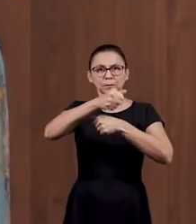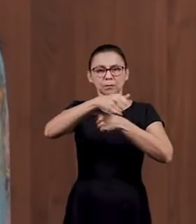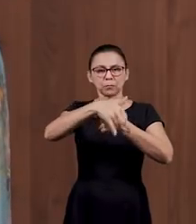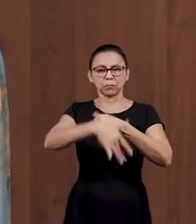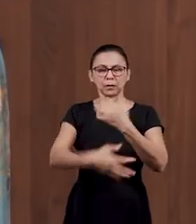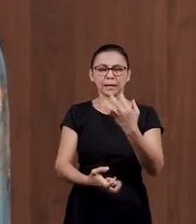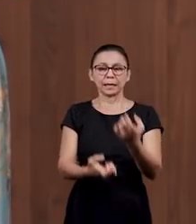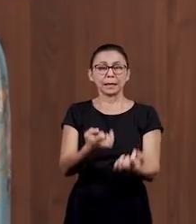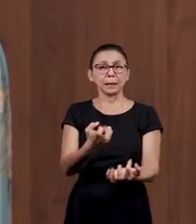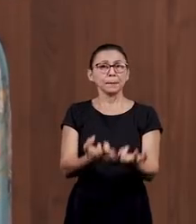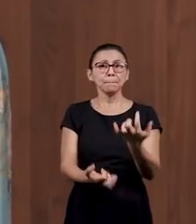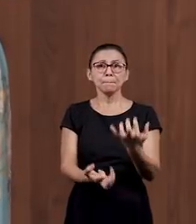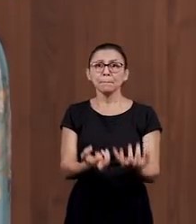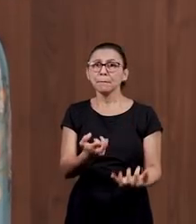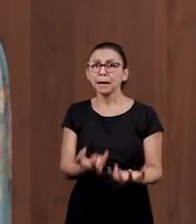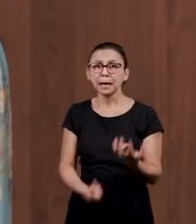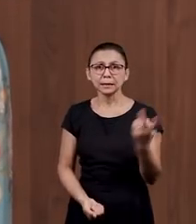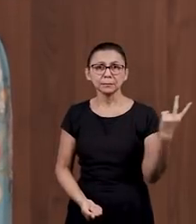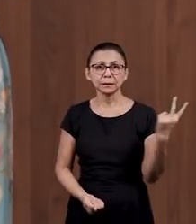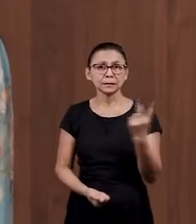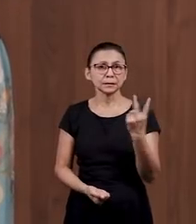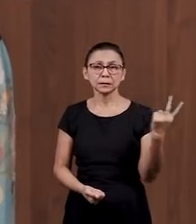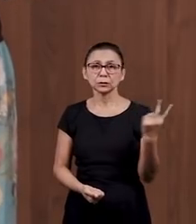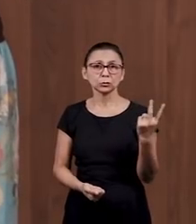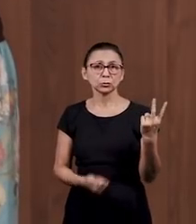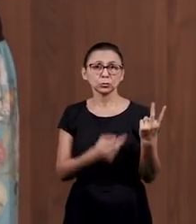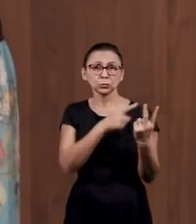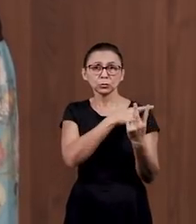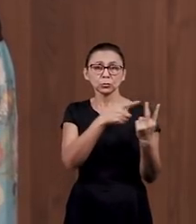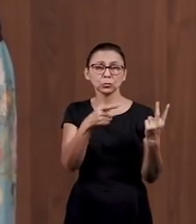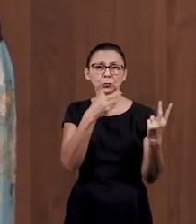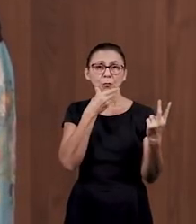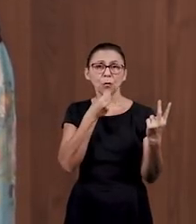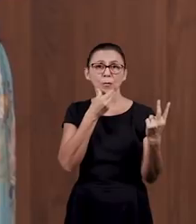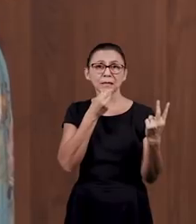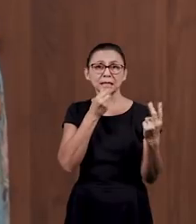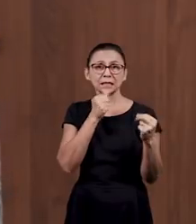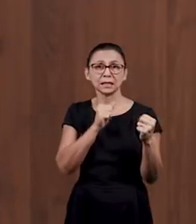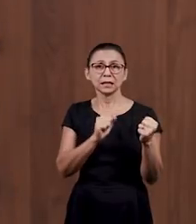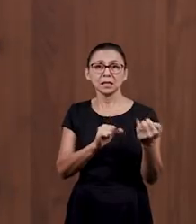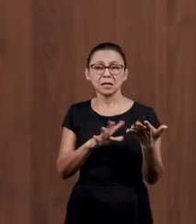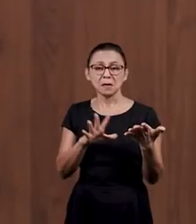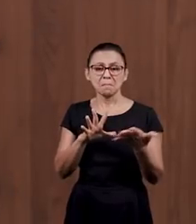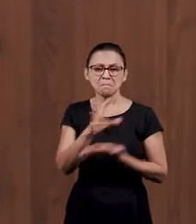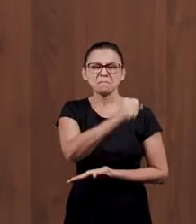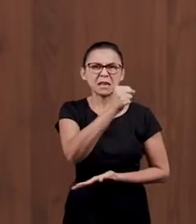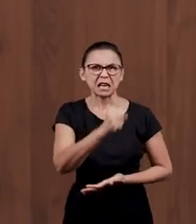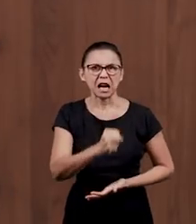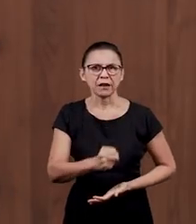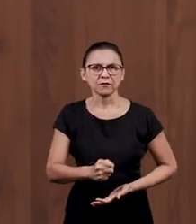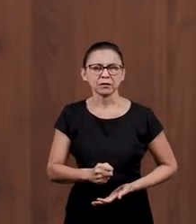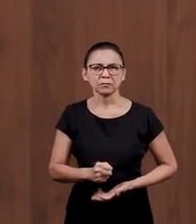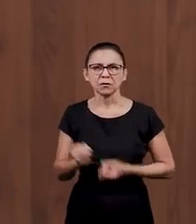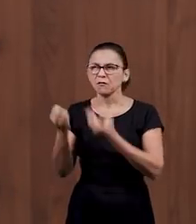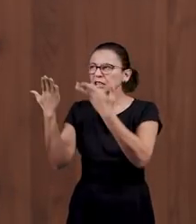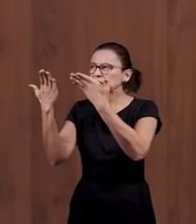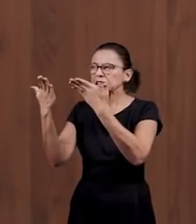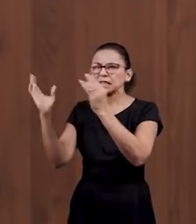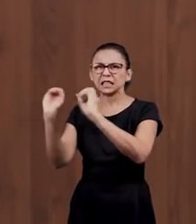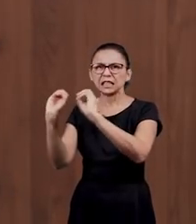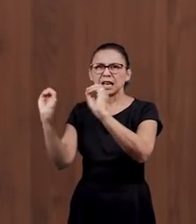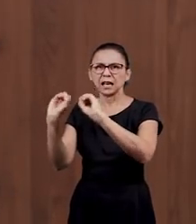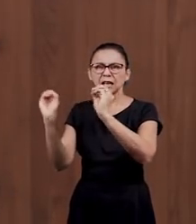força aquela oferta que seria do Senhor e tomavam para eles. Dessa maneira, eles impediam